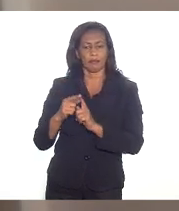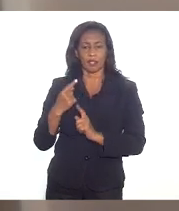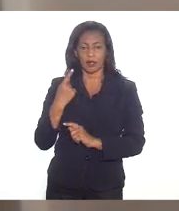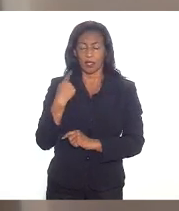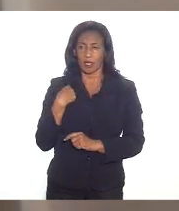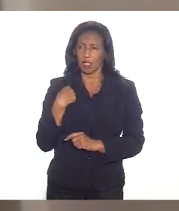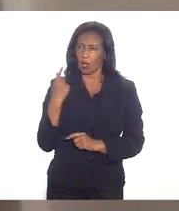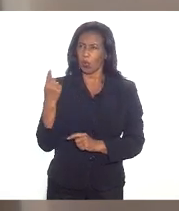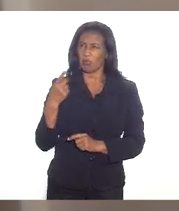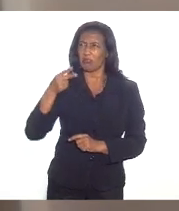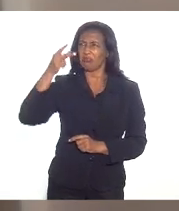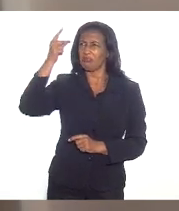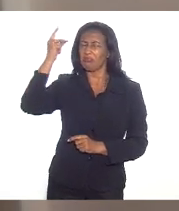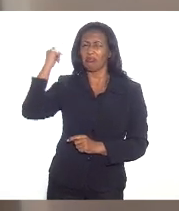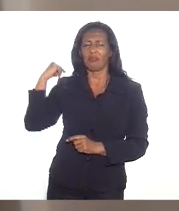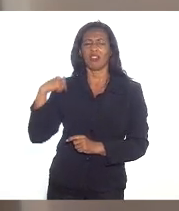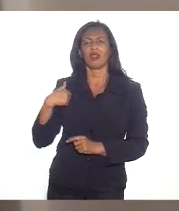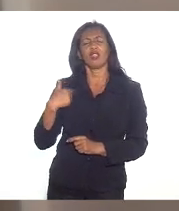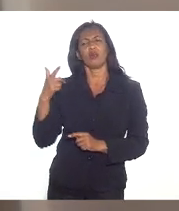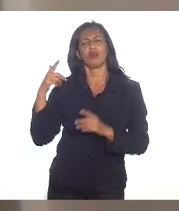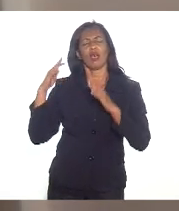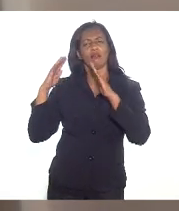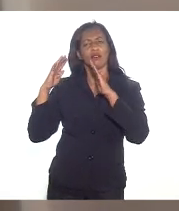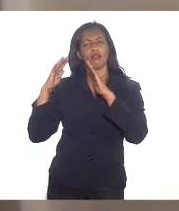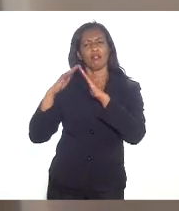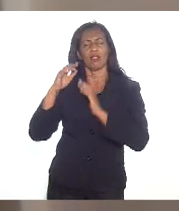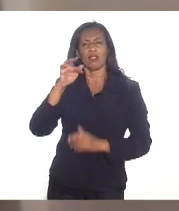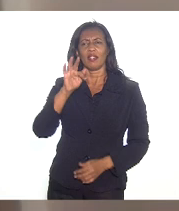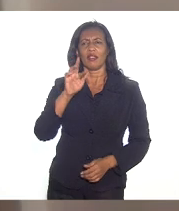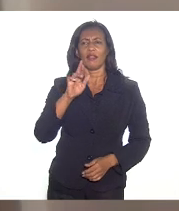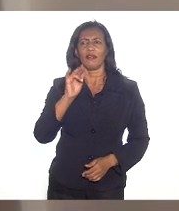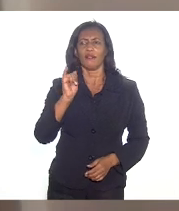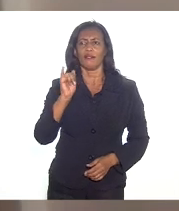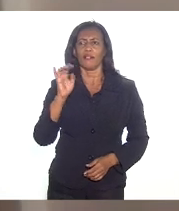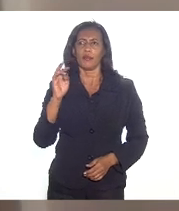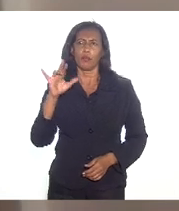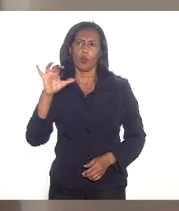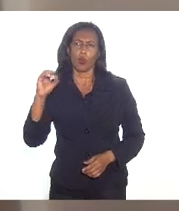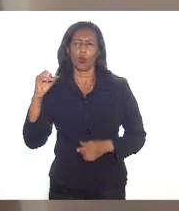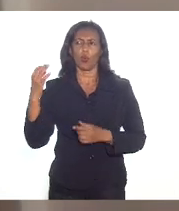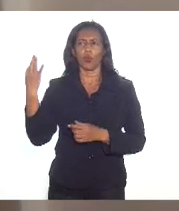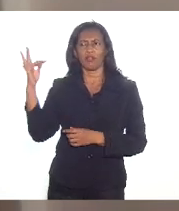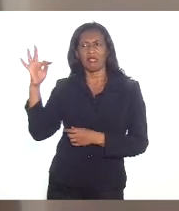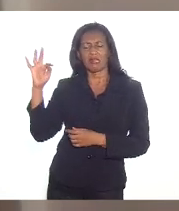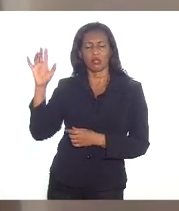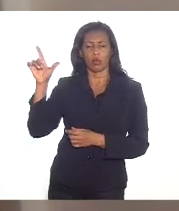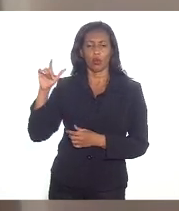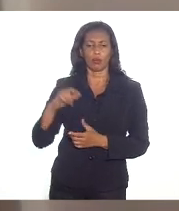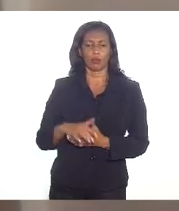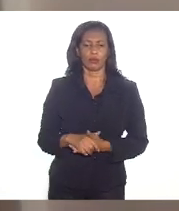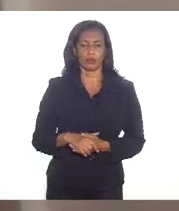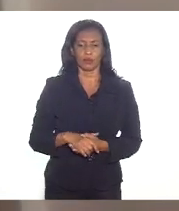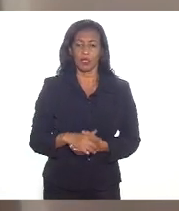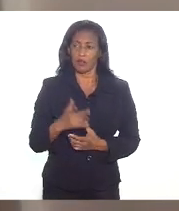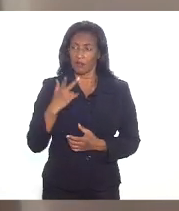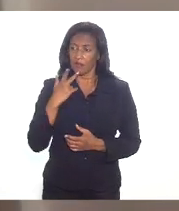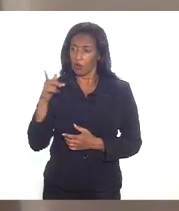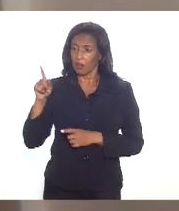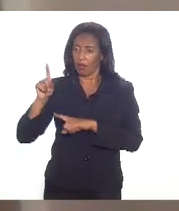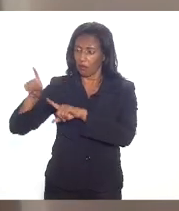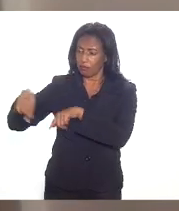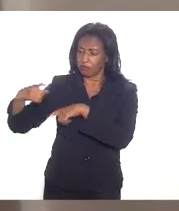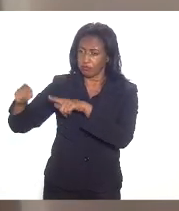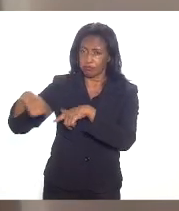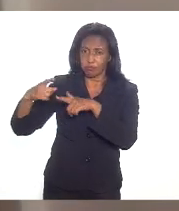estava em Friburgo e me disseram que ali naquela região territorial de Friburgo se usa defensivo agrícola em excesso.